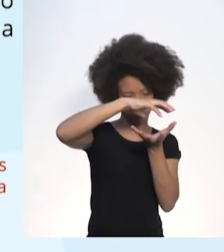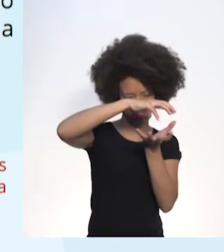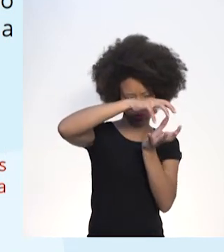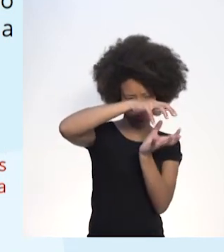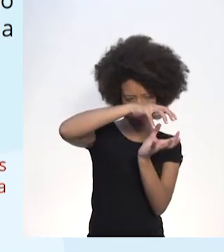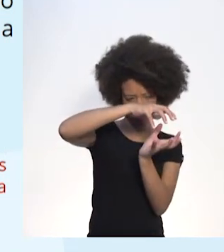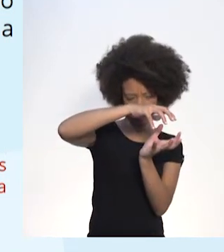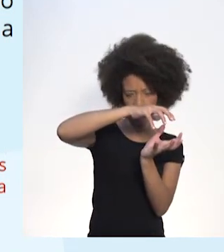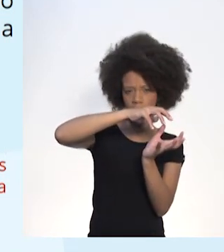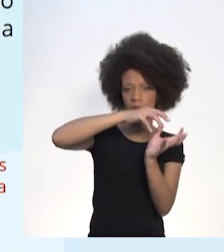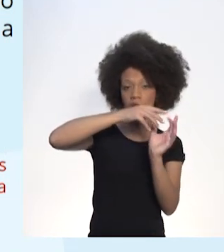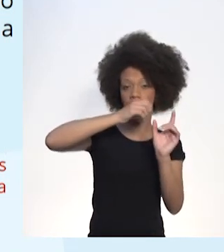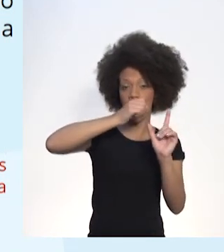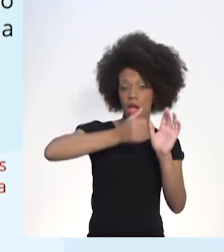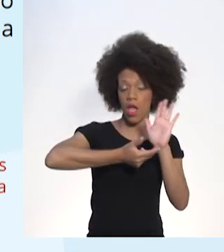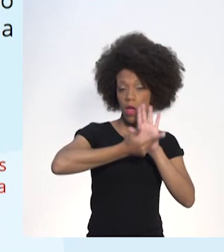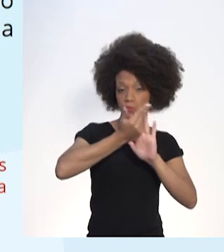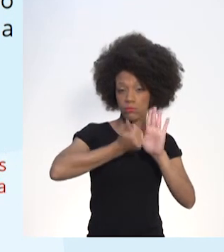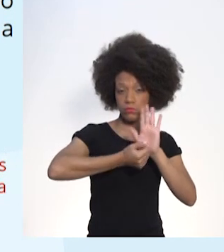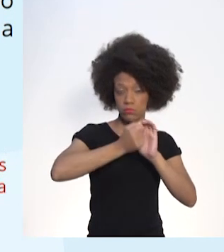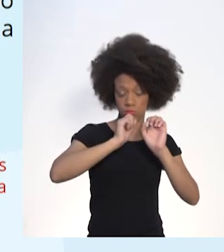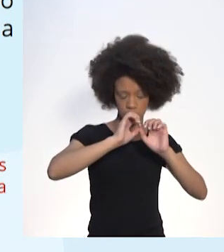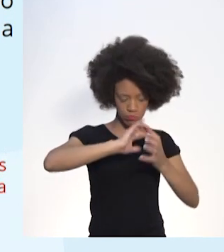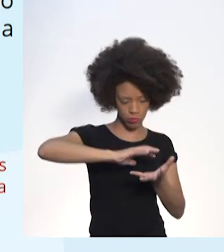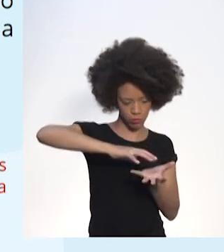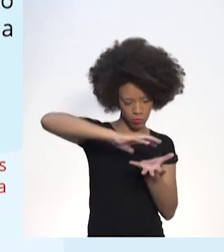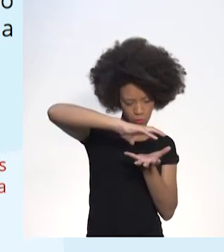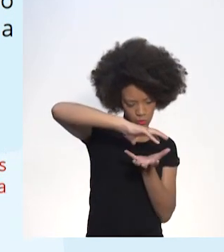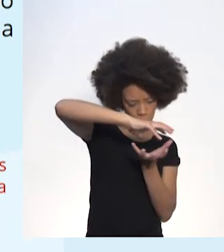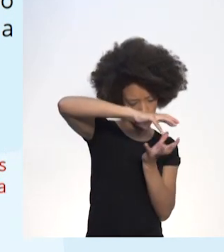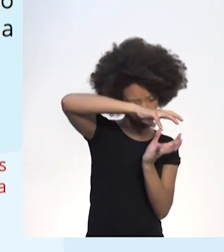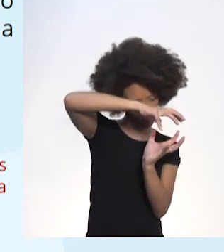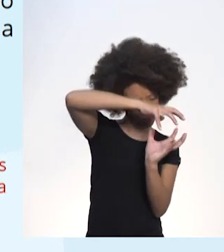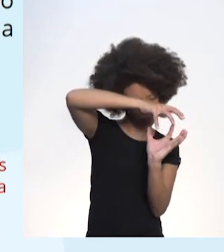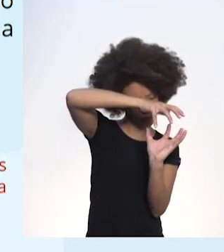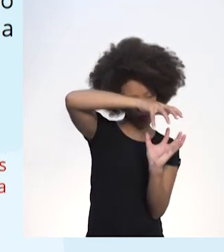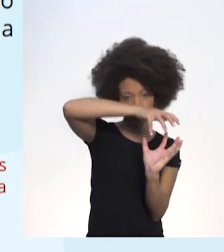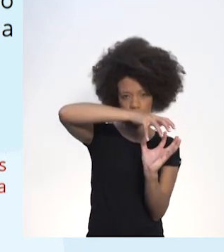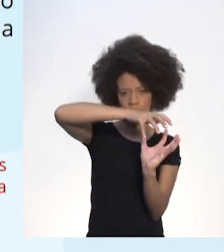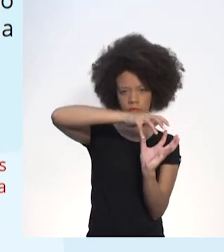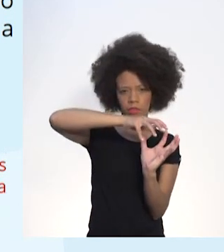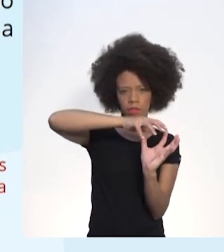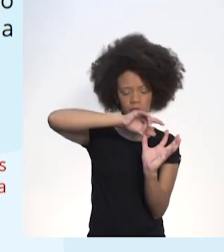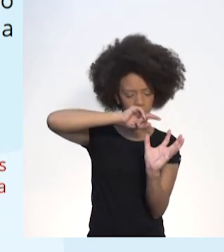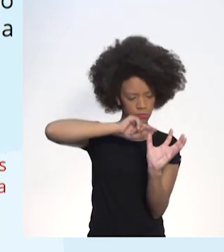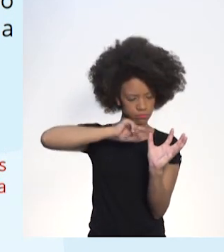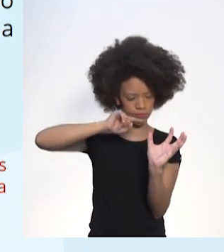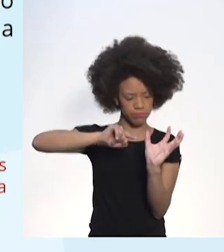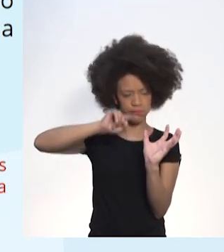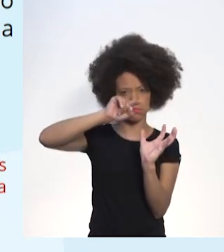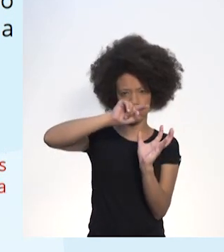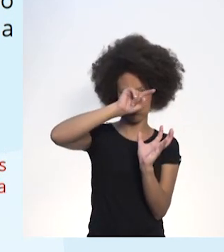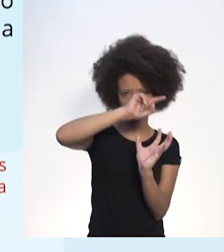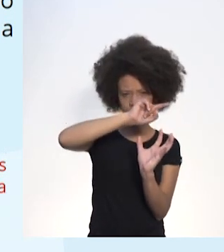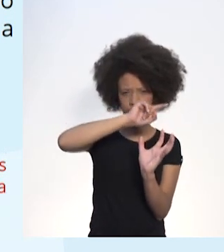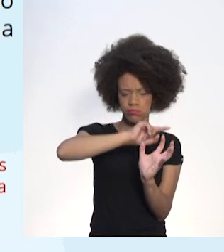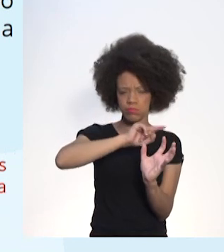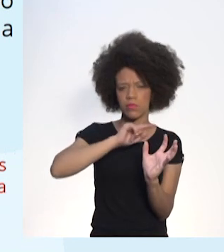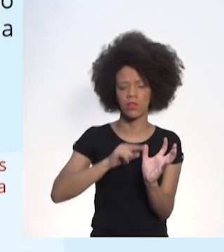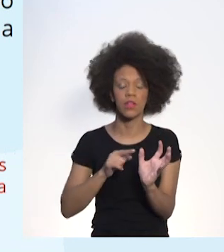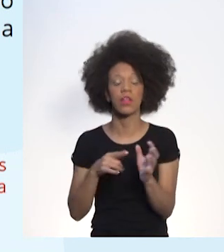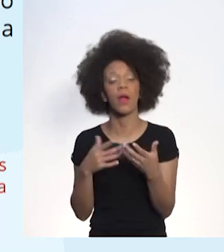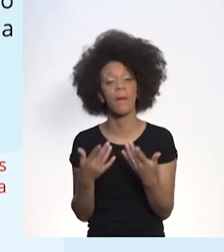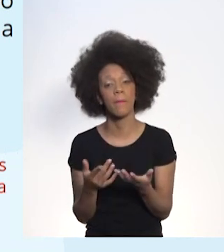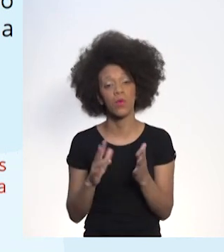uma figura geométrica plana circular formada por infinitos pontos delimitados por